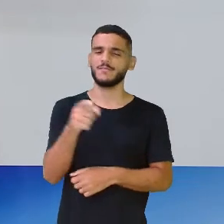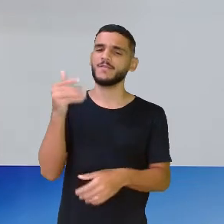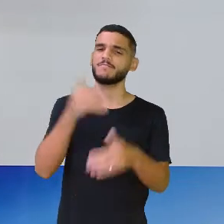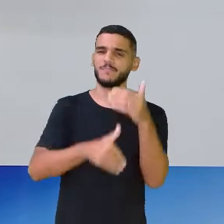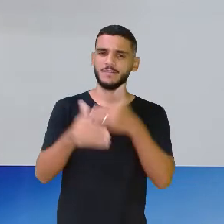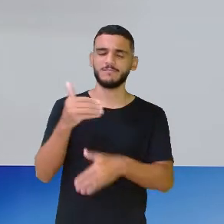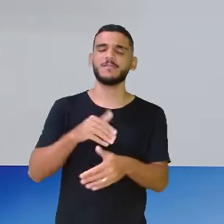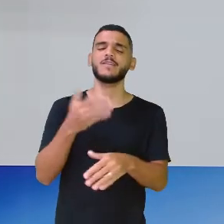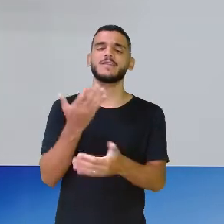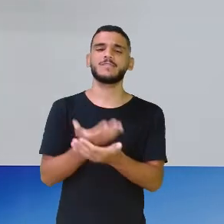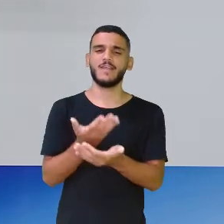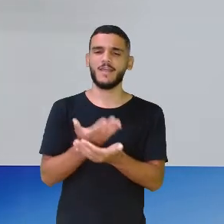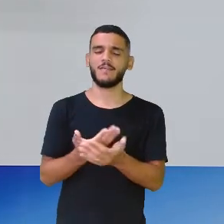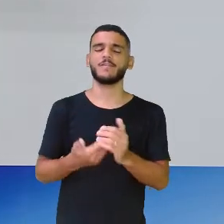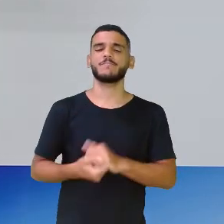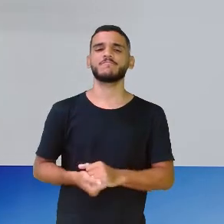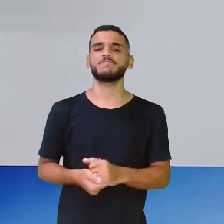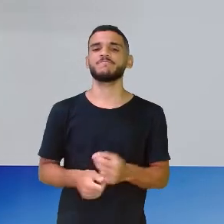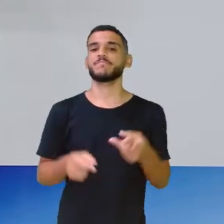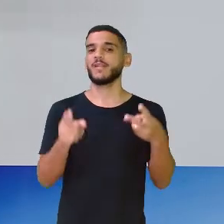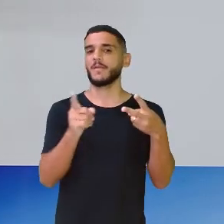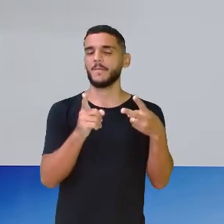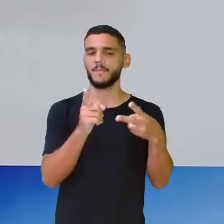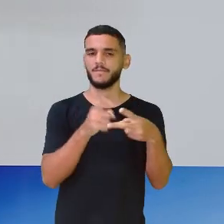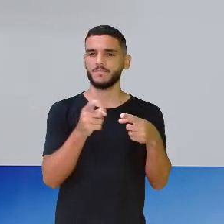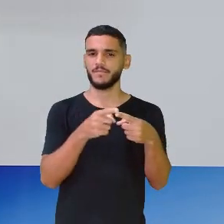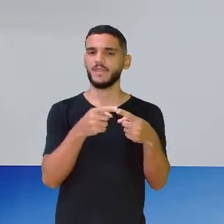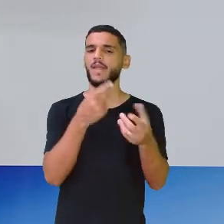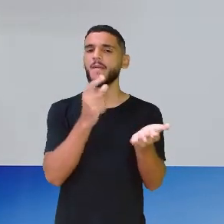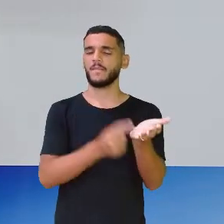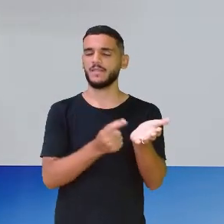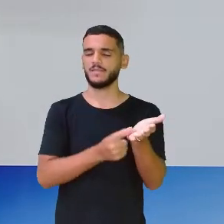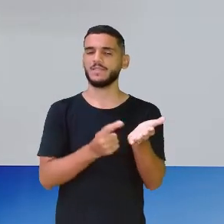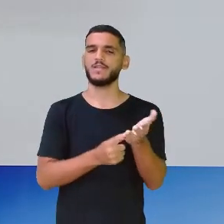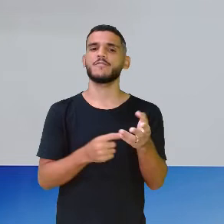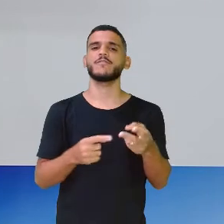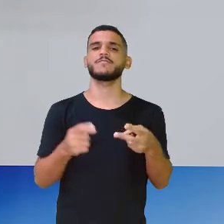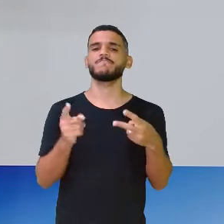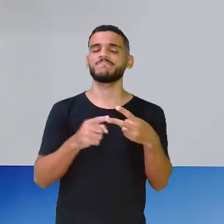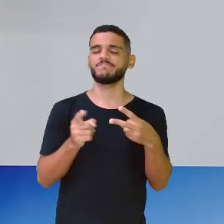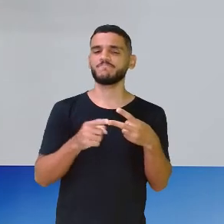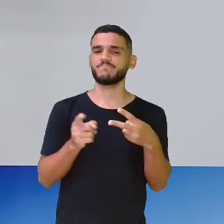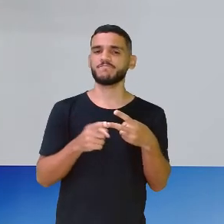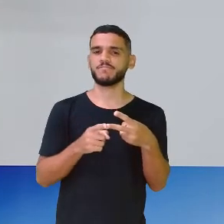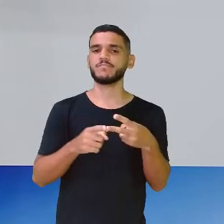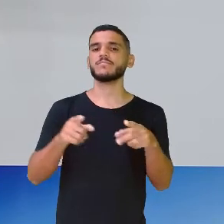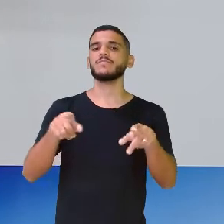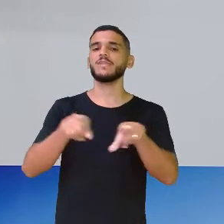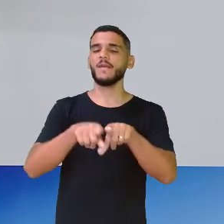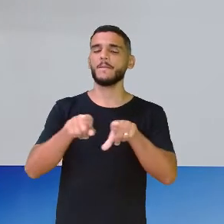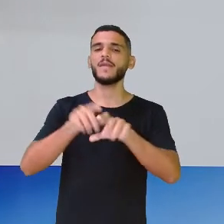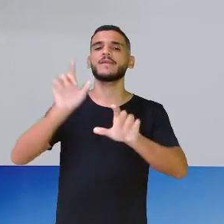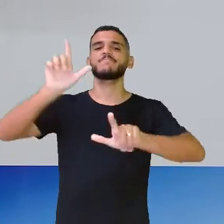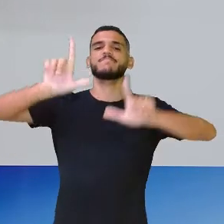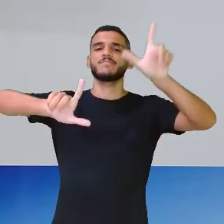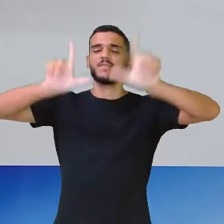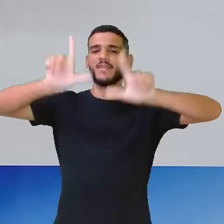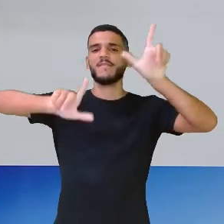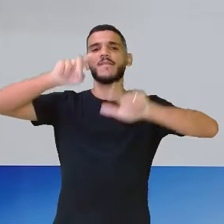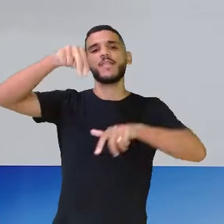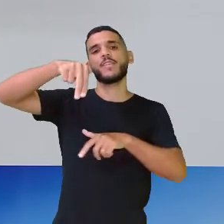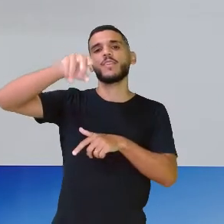beleza? Além do aplicativo, você possivelmente está me assistindo pela TV Nova